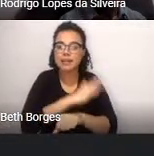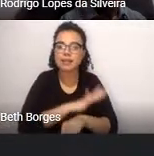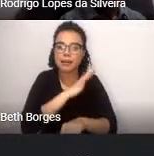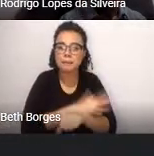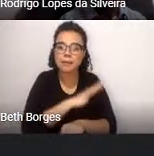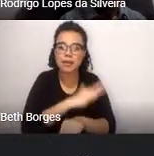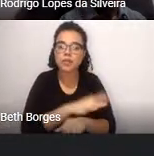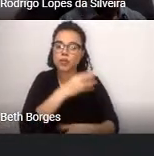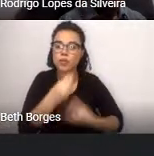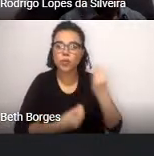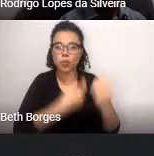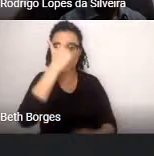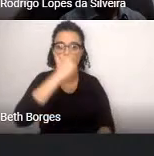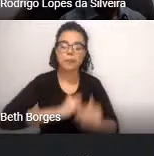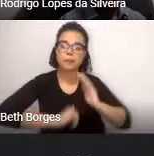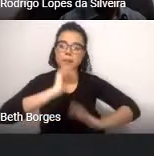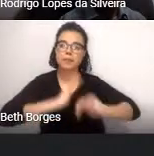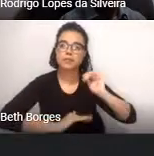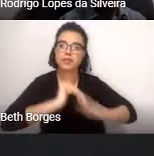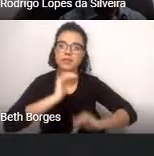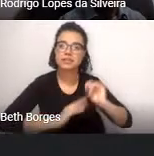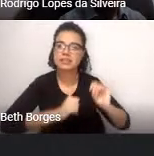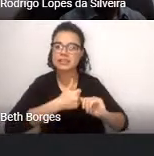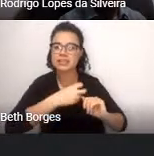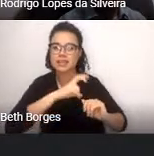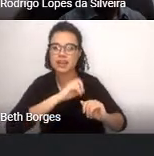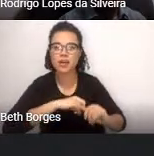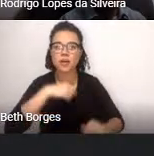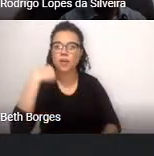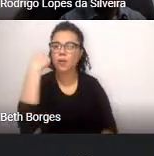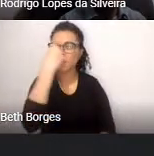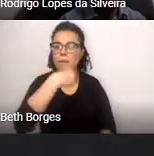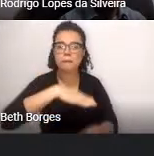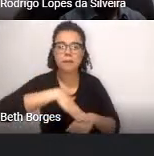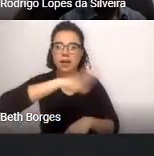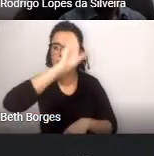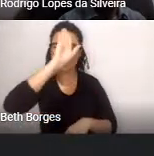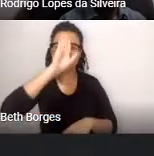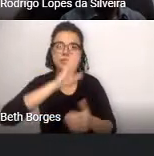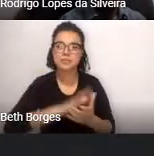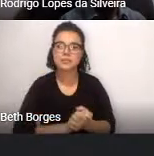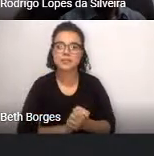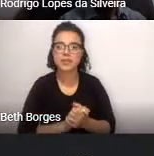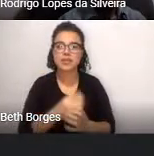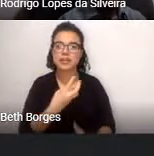horas. Isso, para um intensivo, para uma formação, é quase uma especialização,